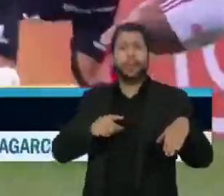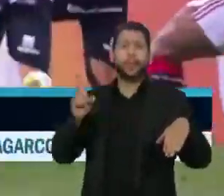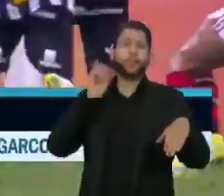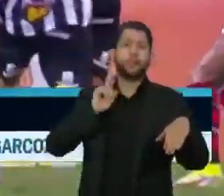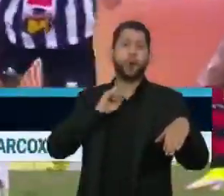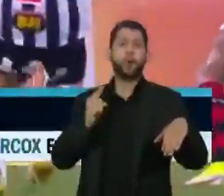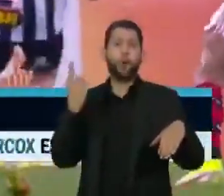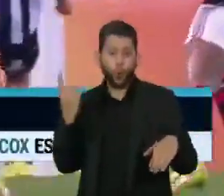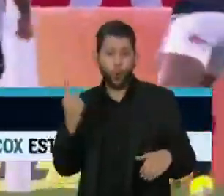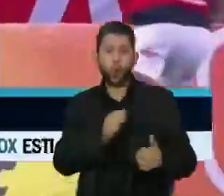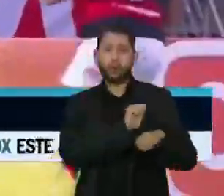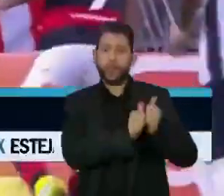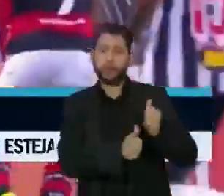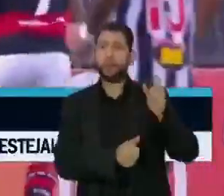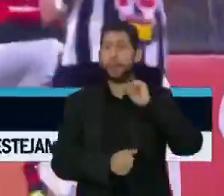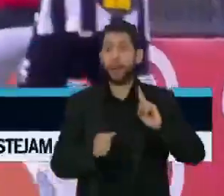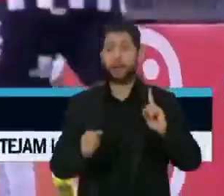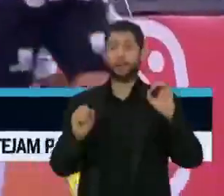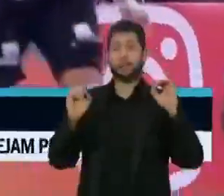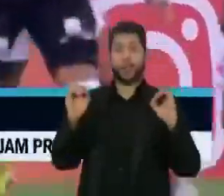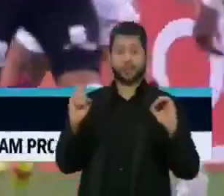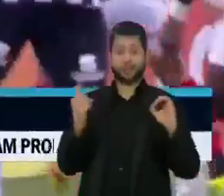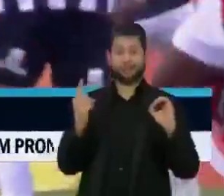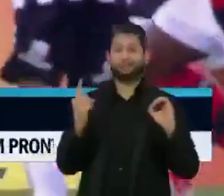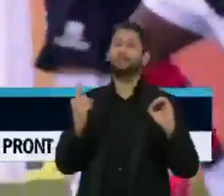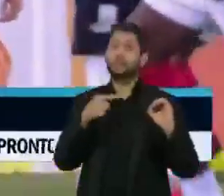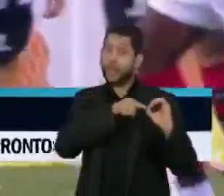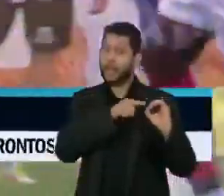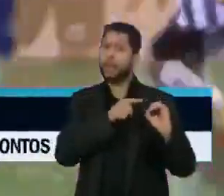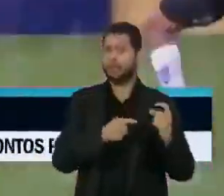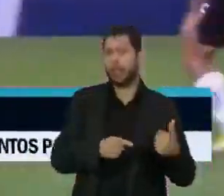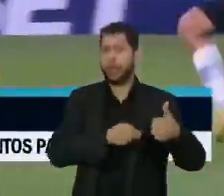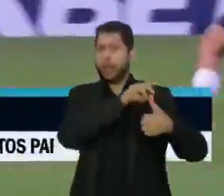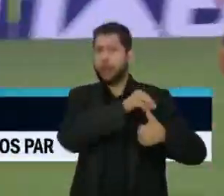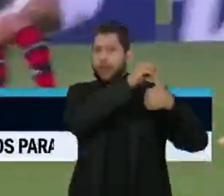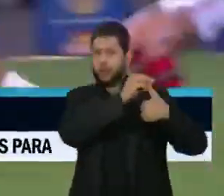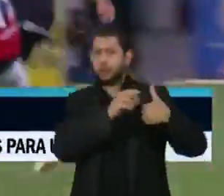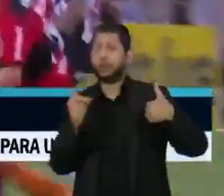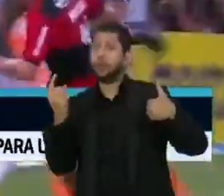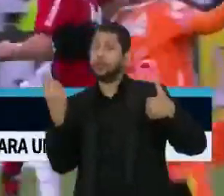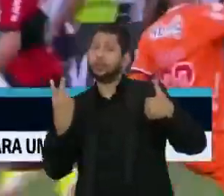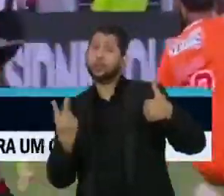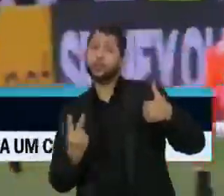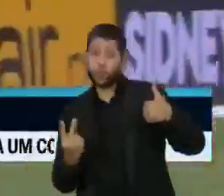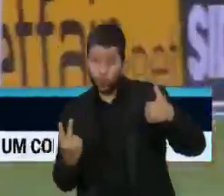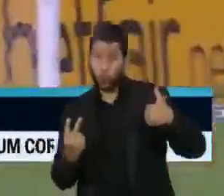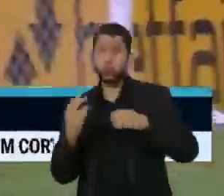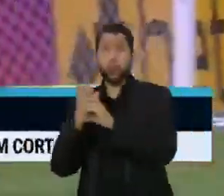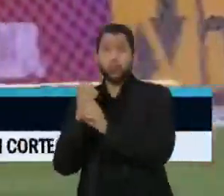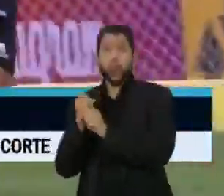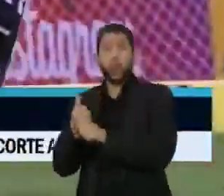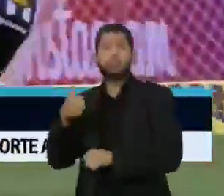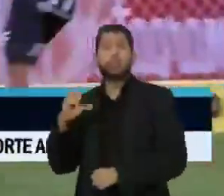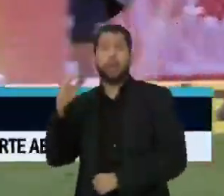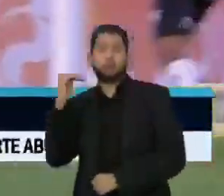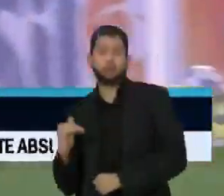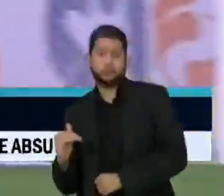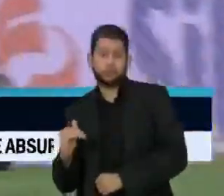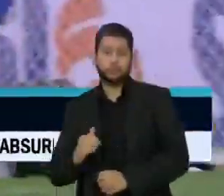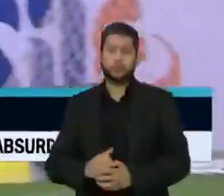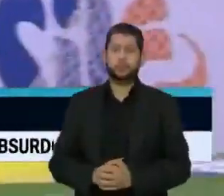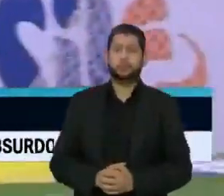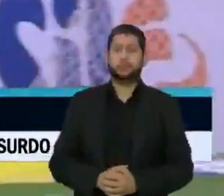Atlético Mineiro 0. E foi só. O Atlético Mineiro lidera o campeonato. O Flamengo é o segundo, 10 pontos atrás.